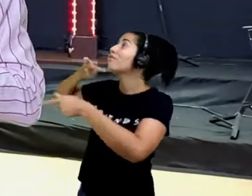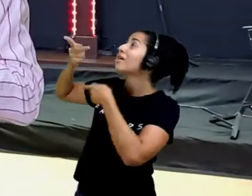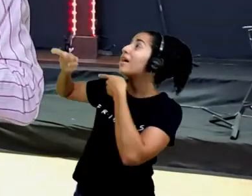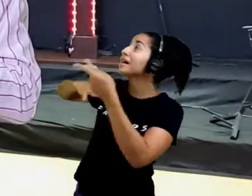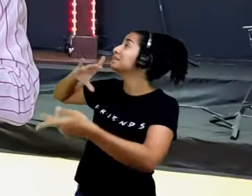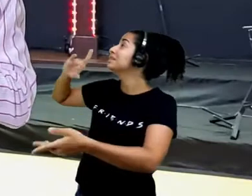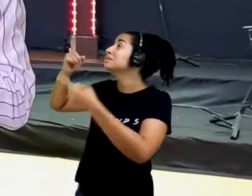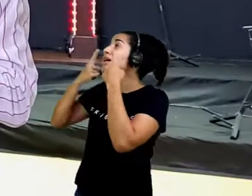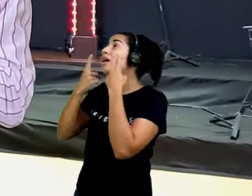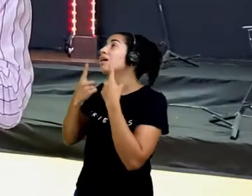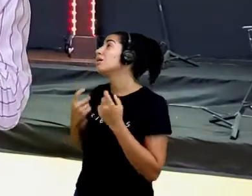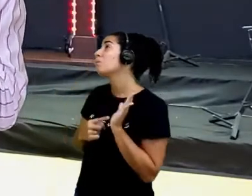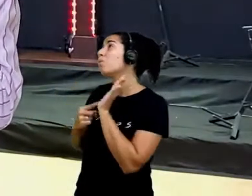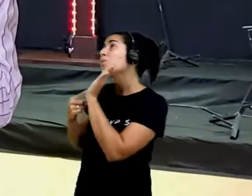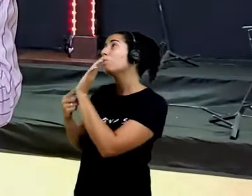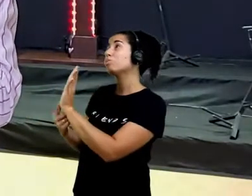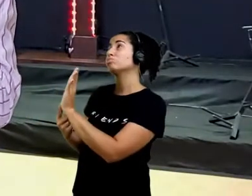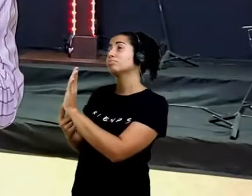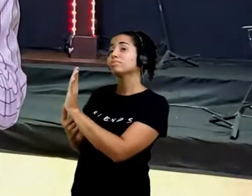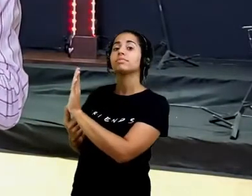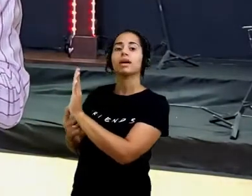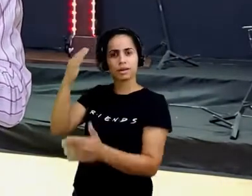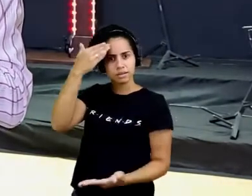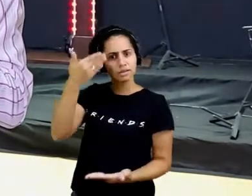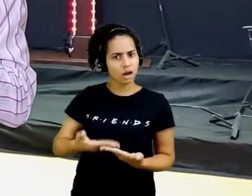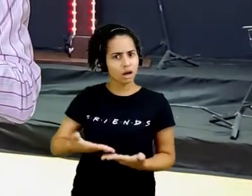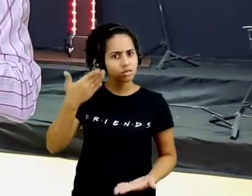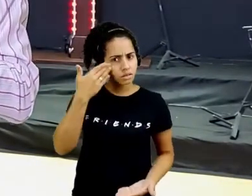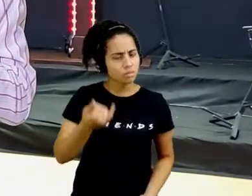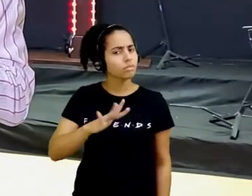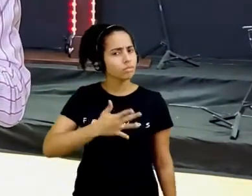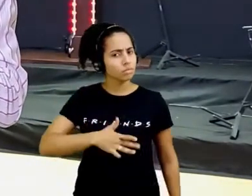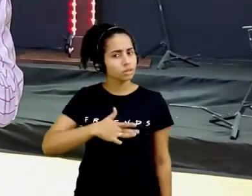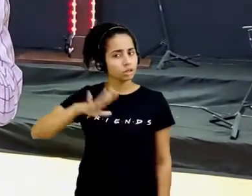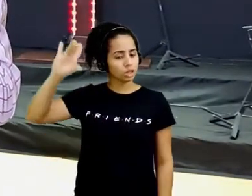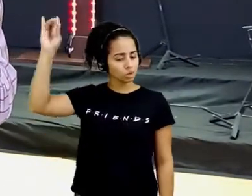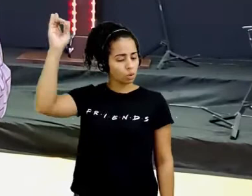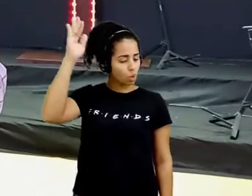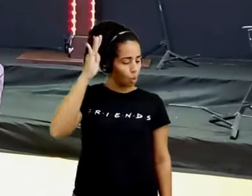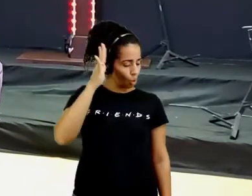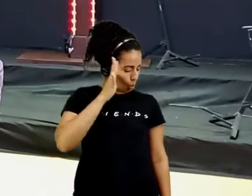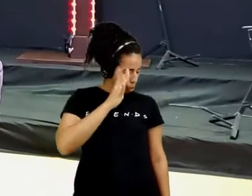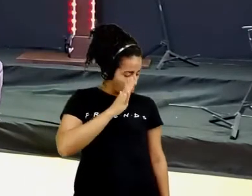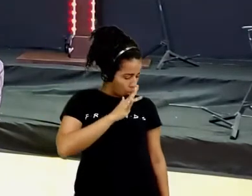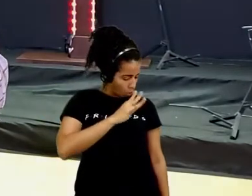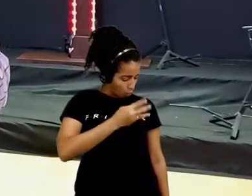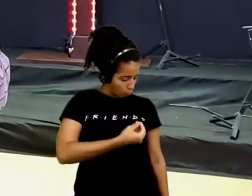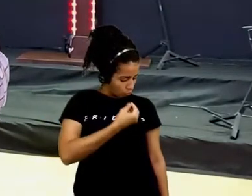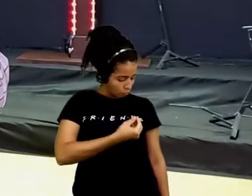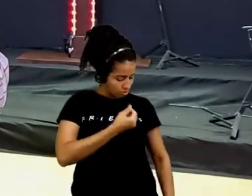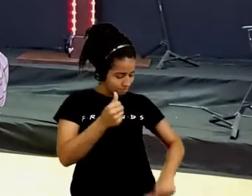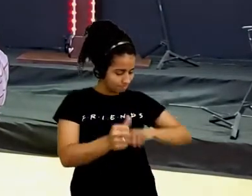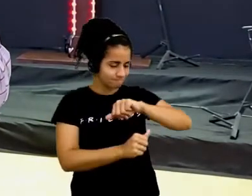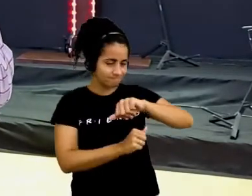nossas lamentações, crendo que as suas misericórdias serão derramadas sobre a minha e a sua vida, e